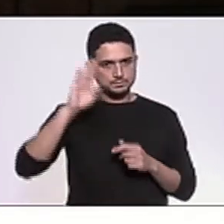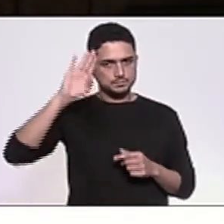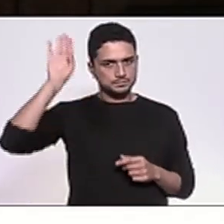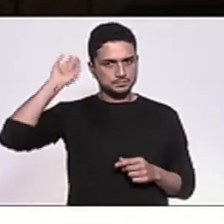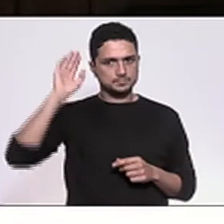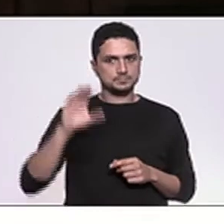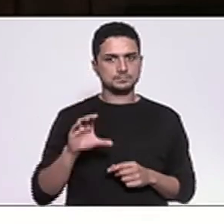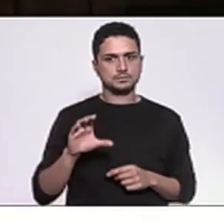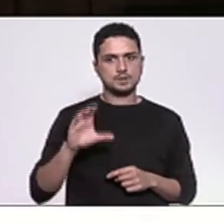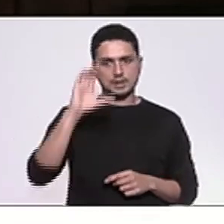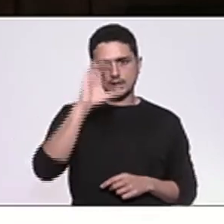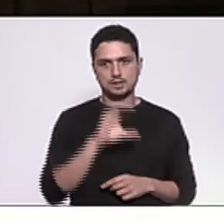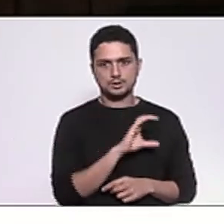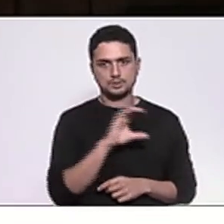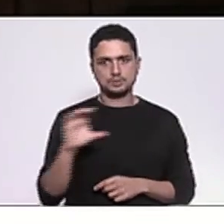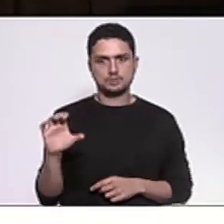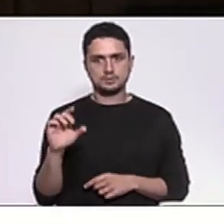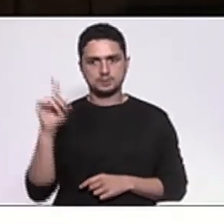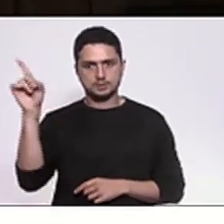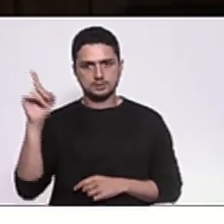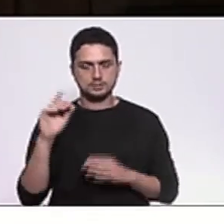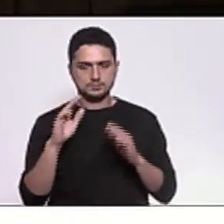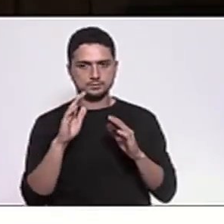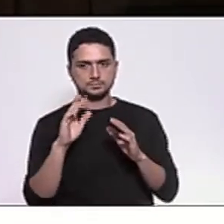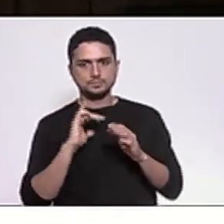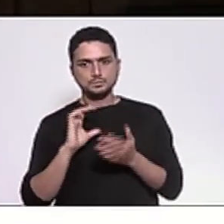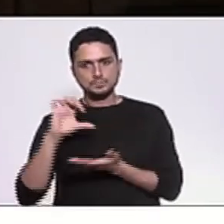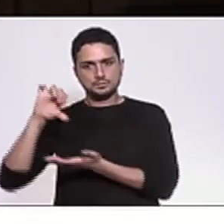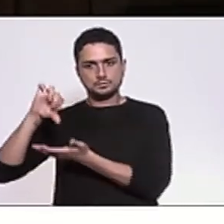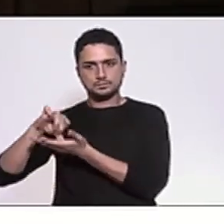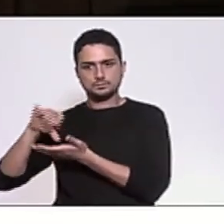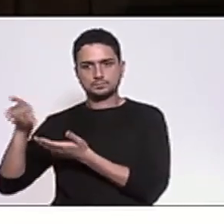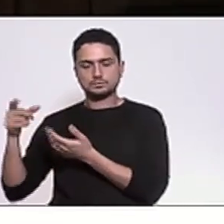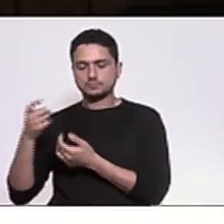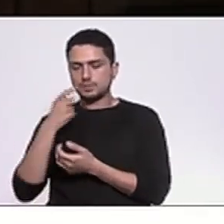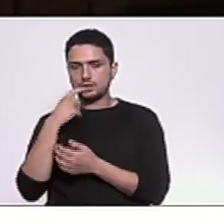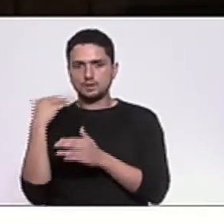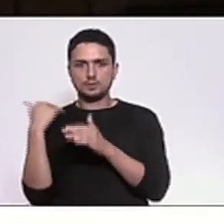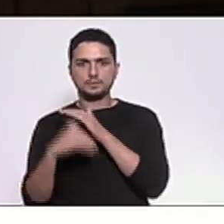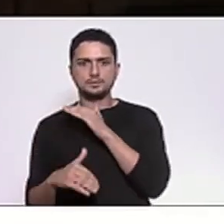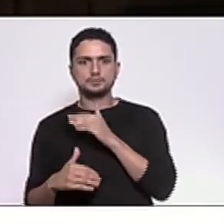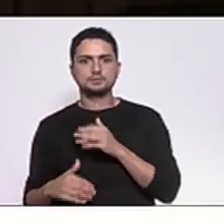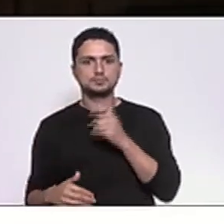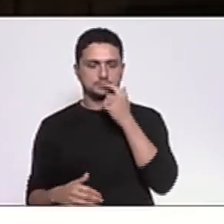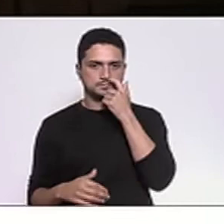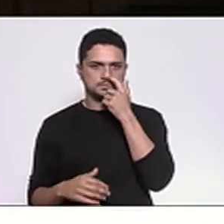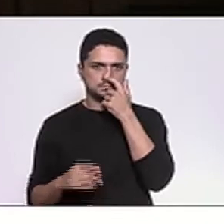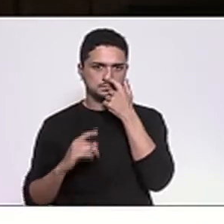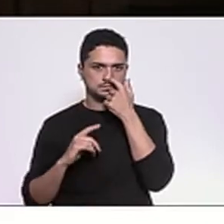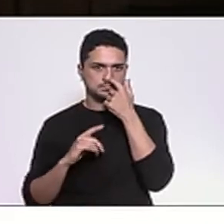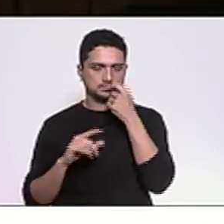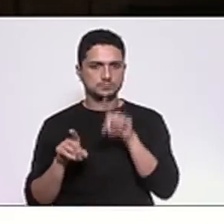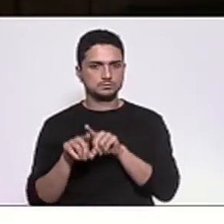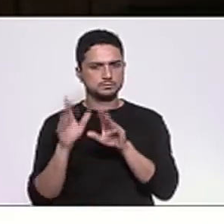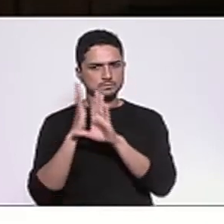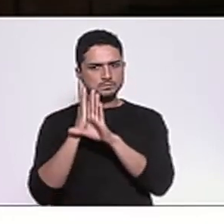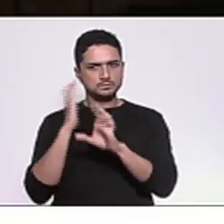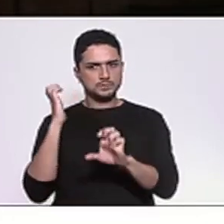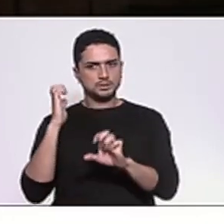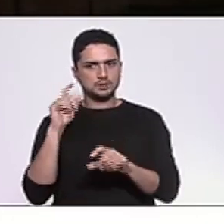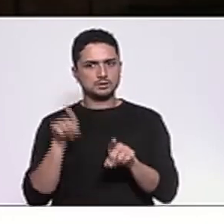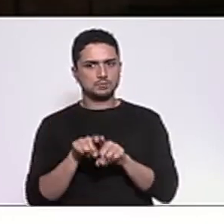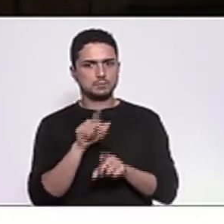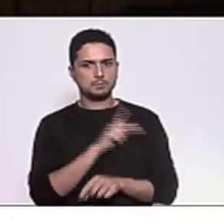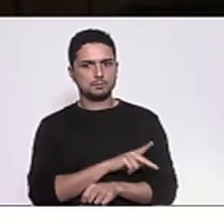Católica, que está na divisa com a estação do metrô e tem um corpo de engenheiros e